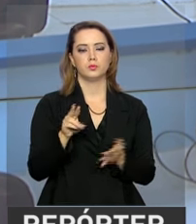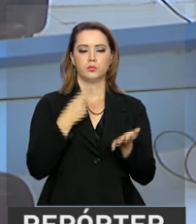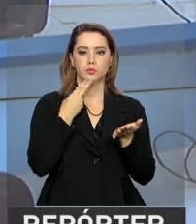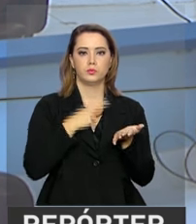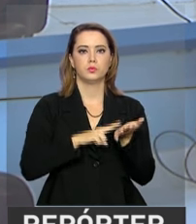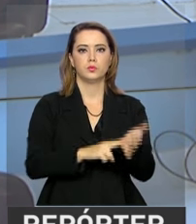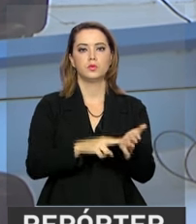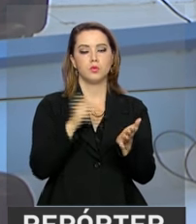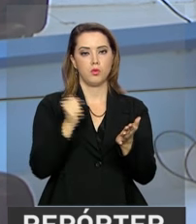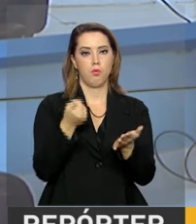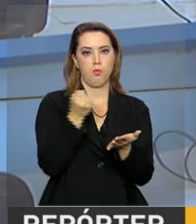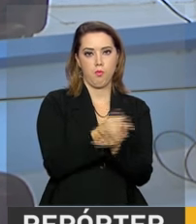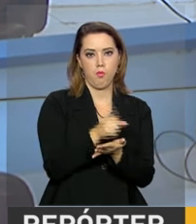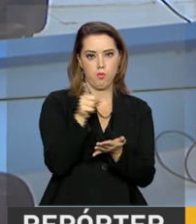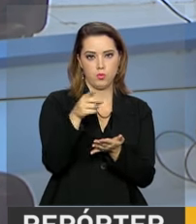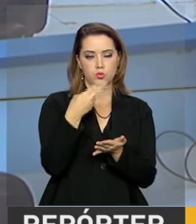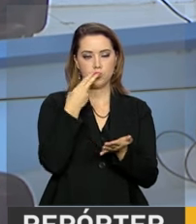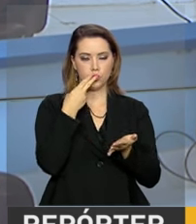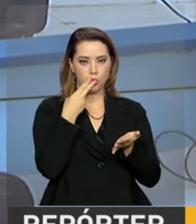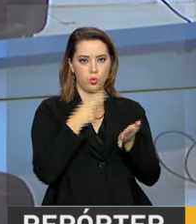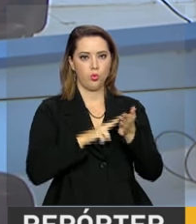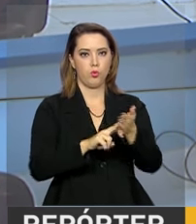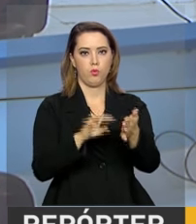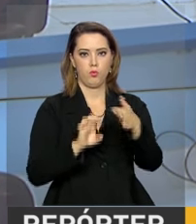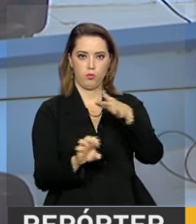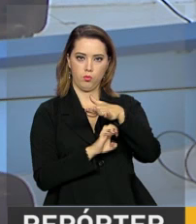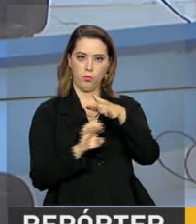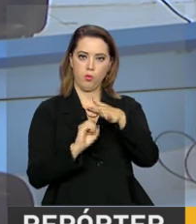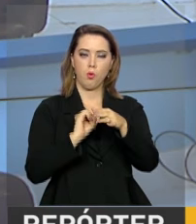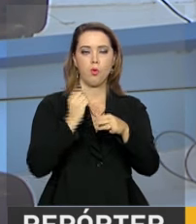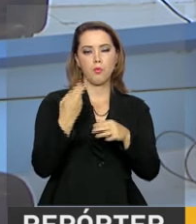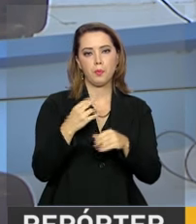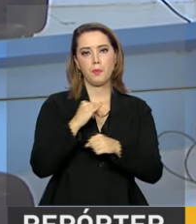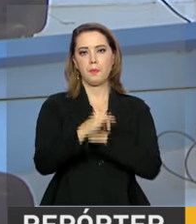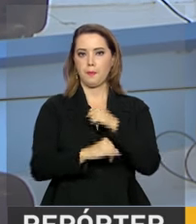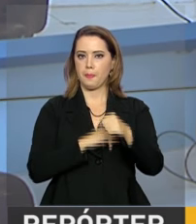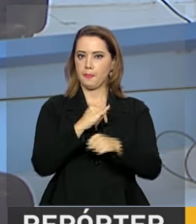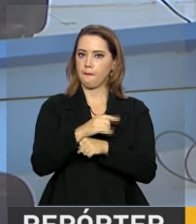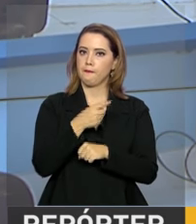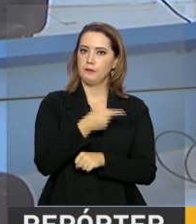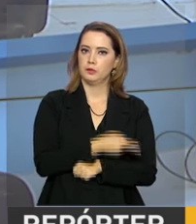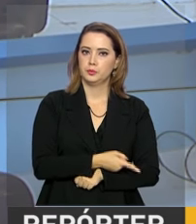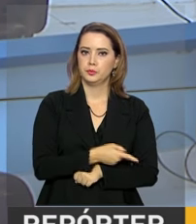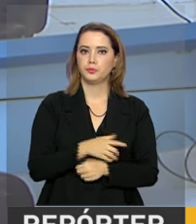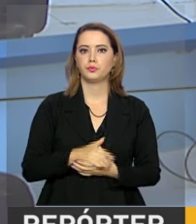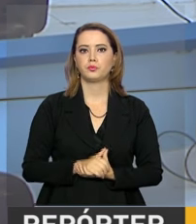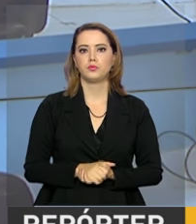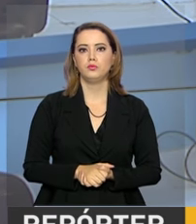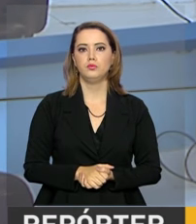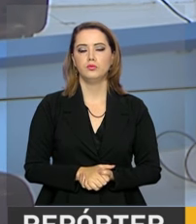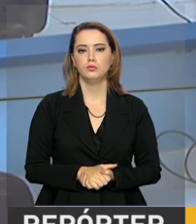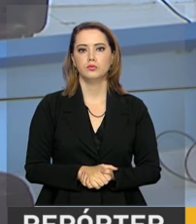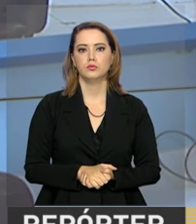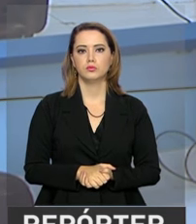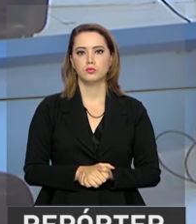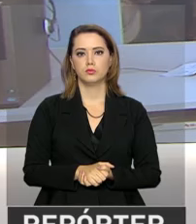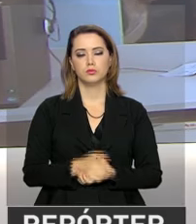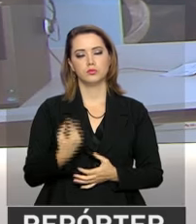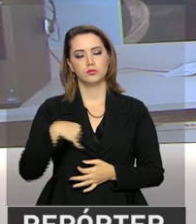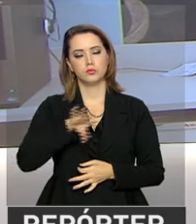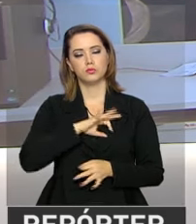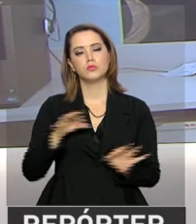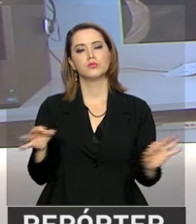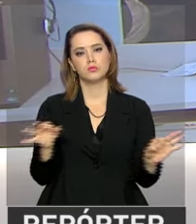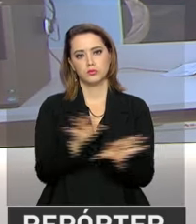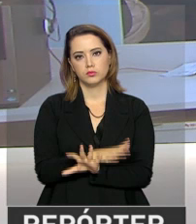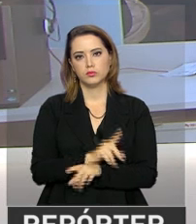ser comprados nas agências dos Correios ou pelo site correios.com.br barcos online